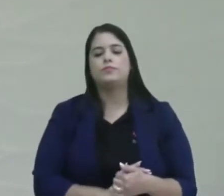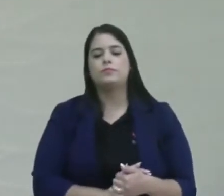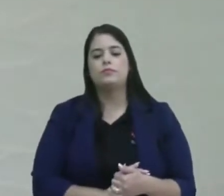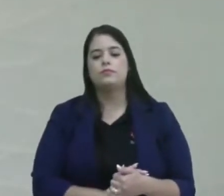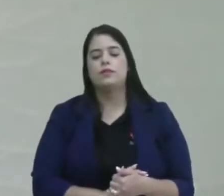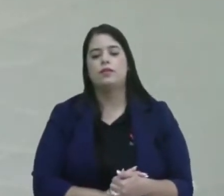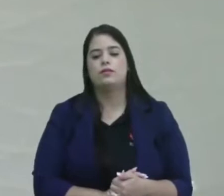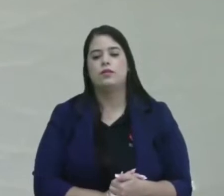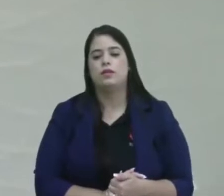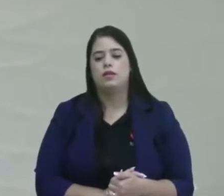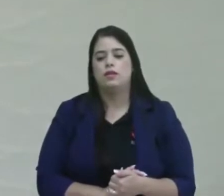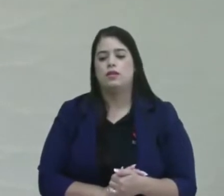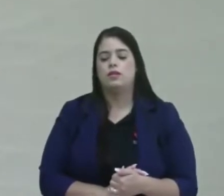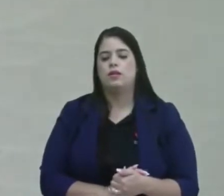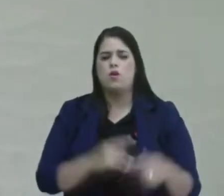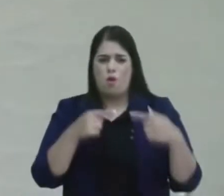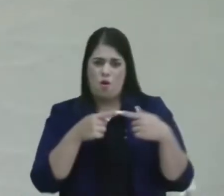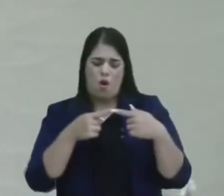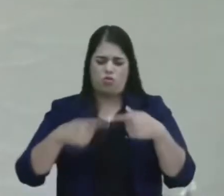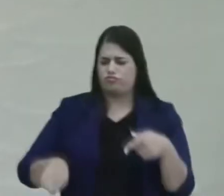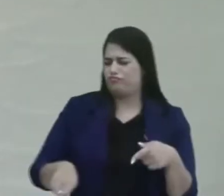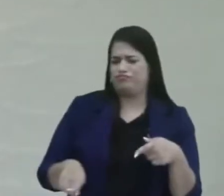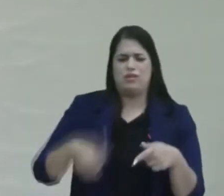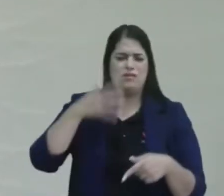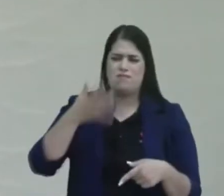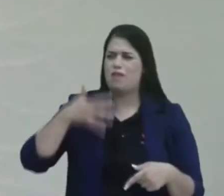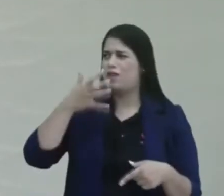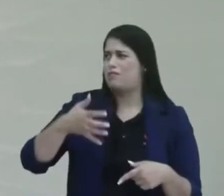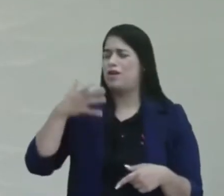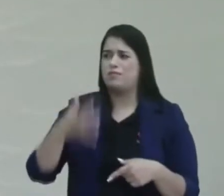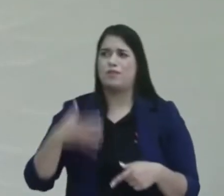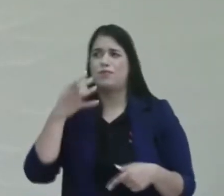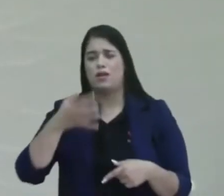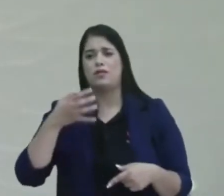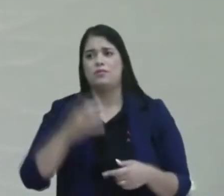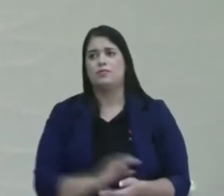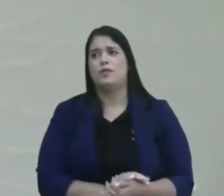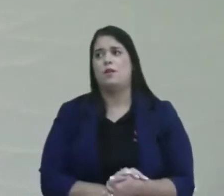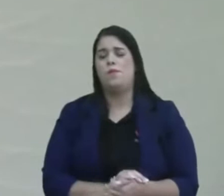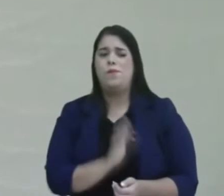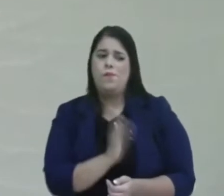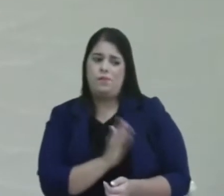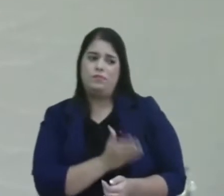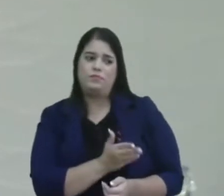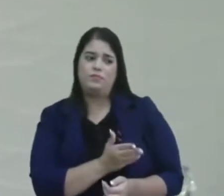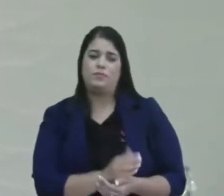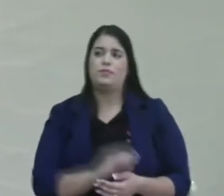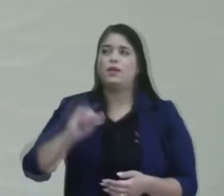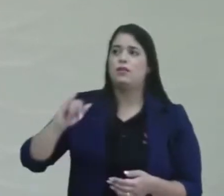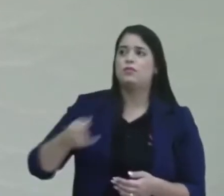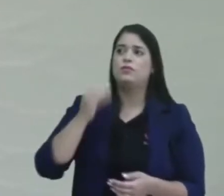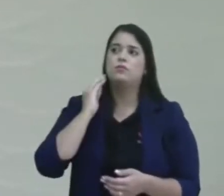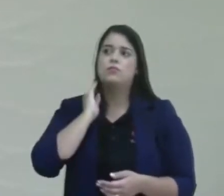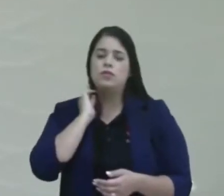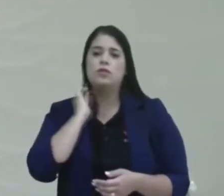discordo de algumas falas aqui, né, inclusive do nosso colega João